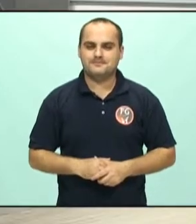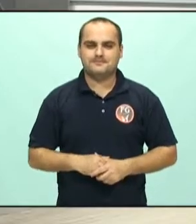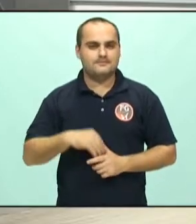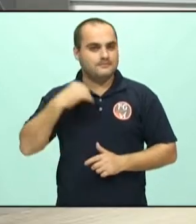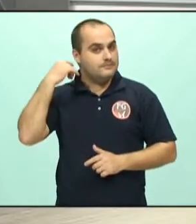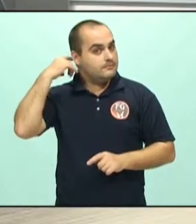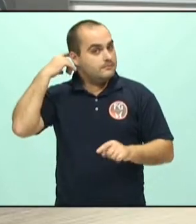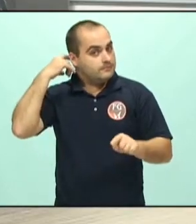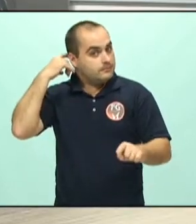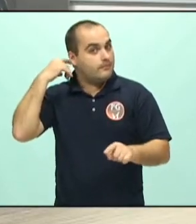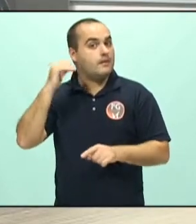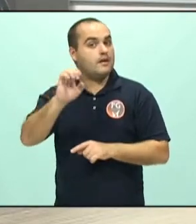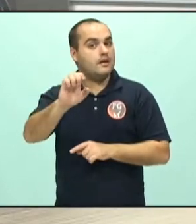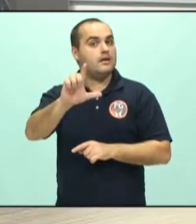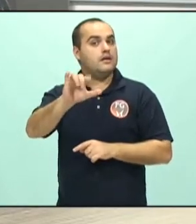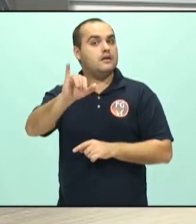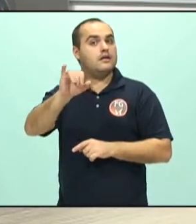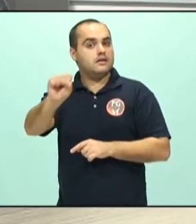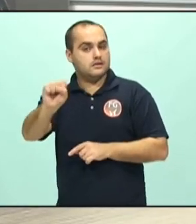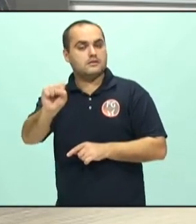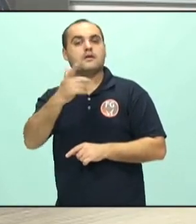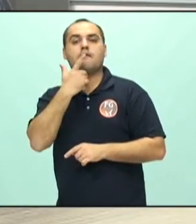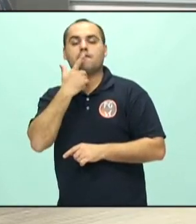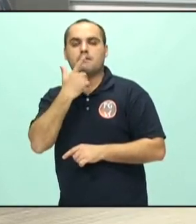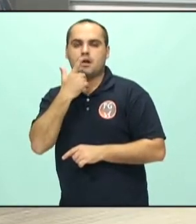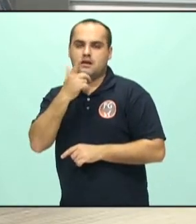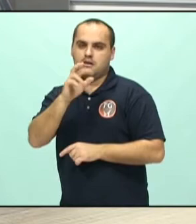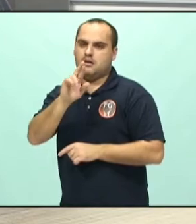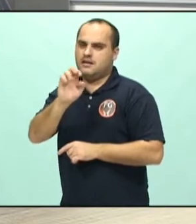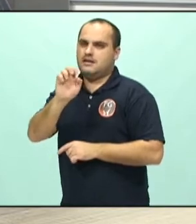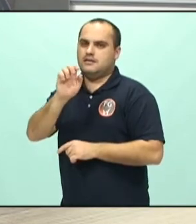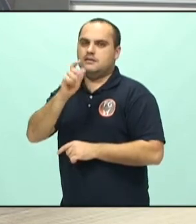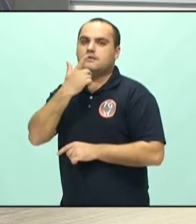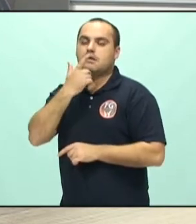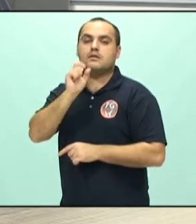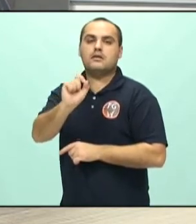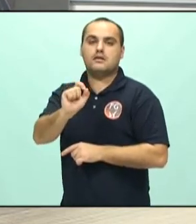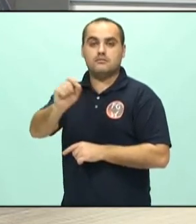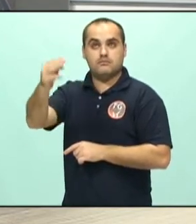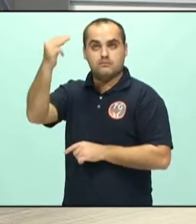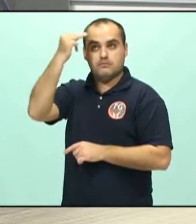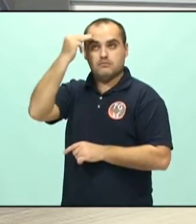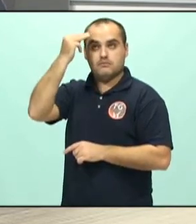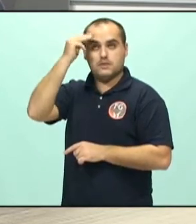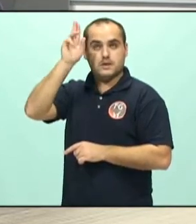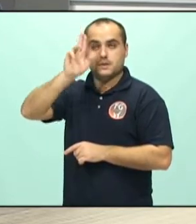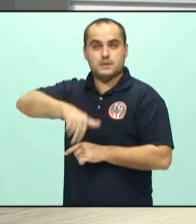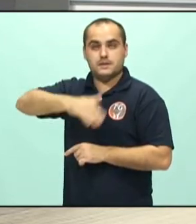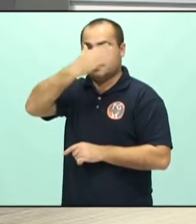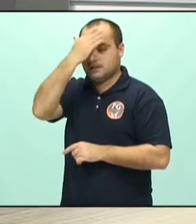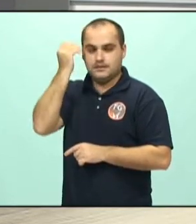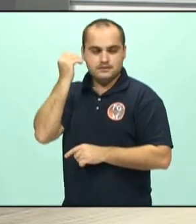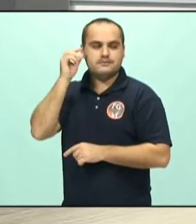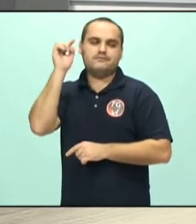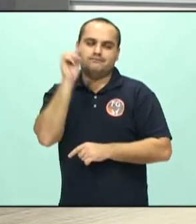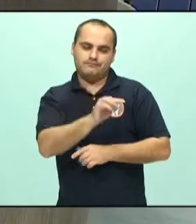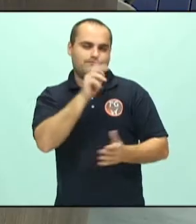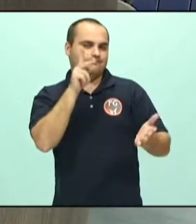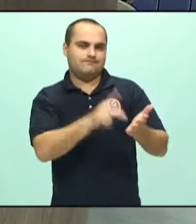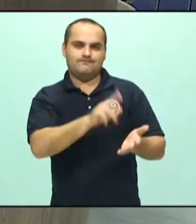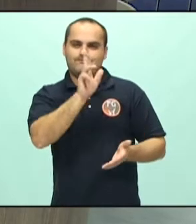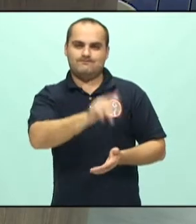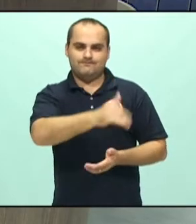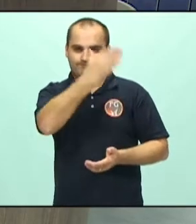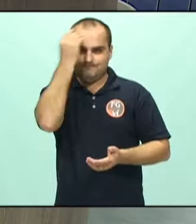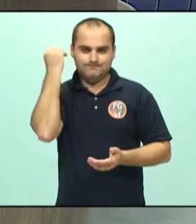a Elis Regina fala, né, que tem coisas que da parede da memória não se desfaz. Essa memória certamente não vai se desfazer.